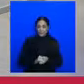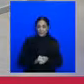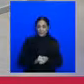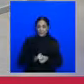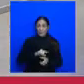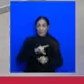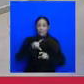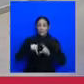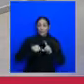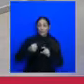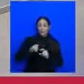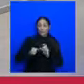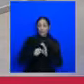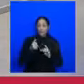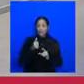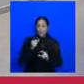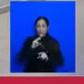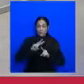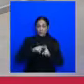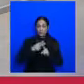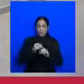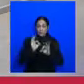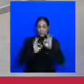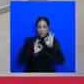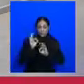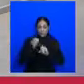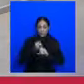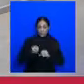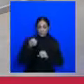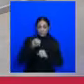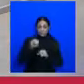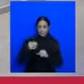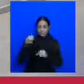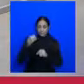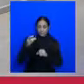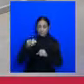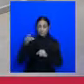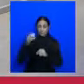As dezenas sorteadas no primeiro sorteio da dupla Sena serão recolhidas.